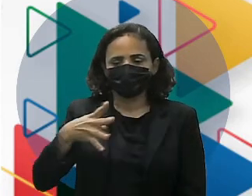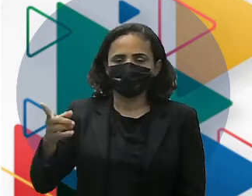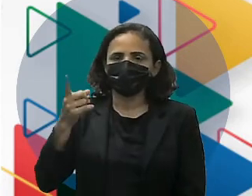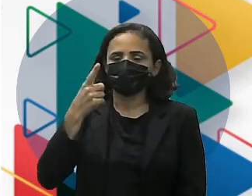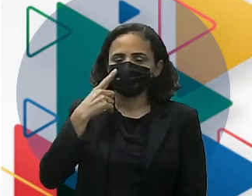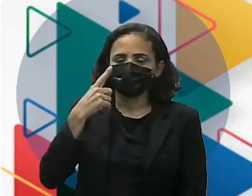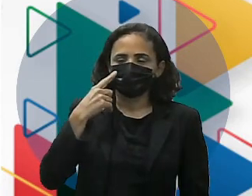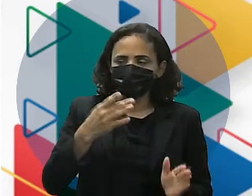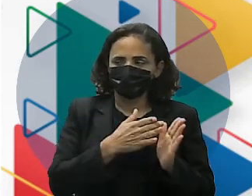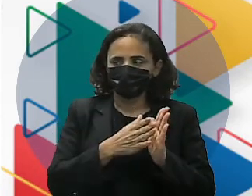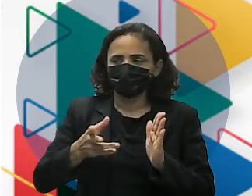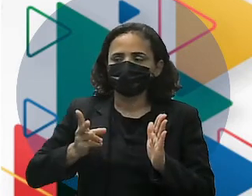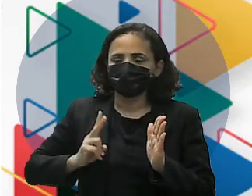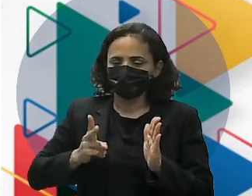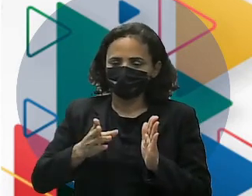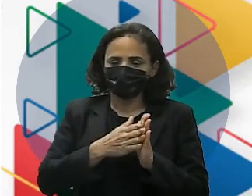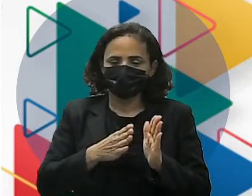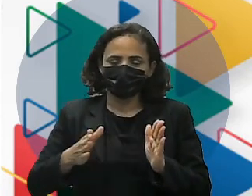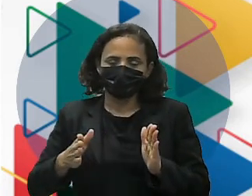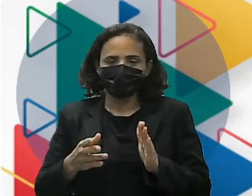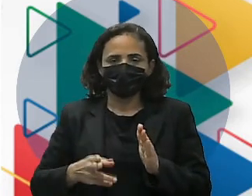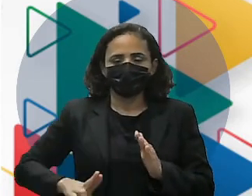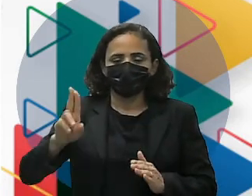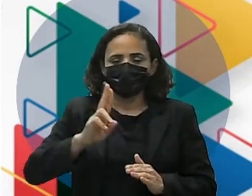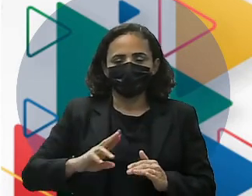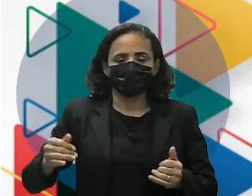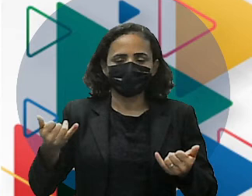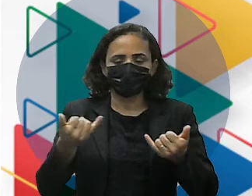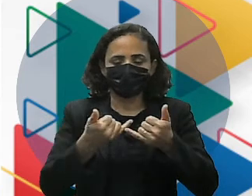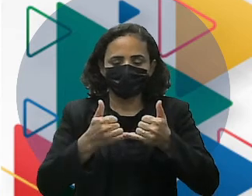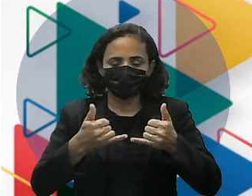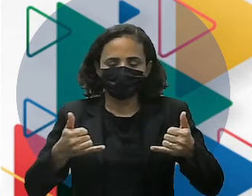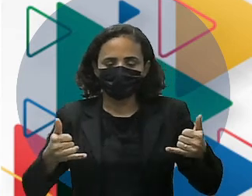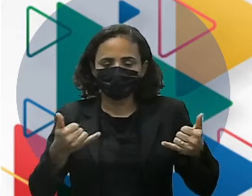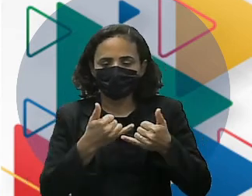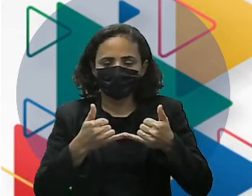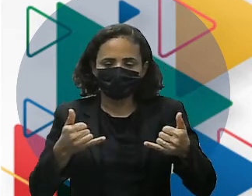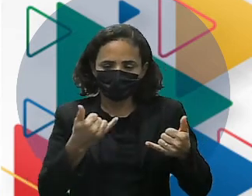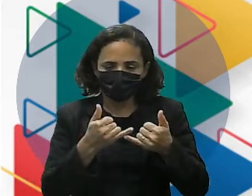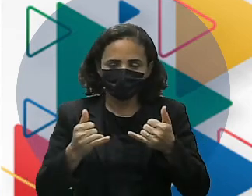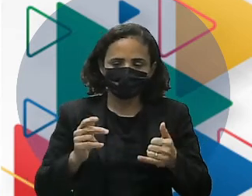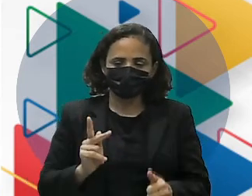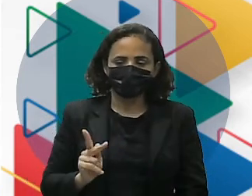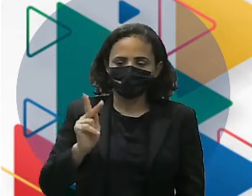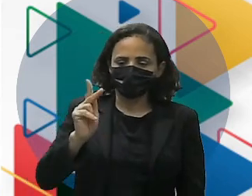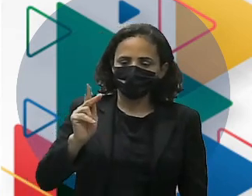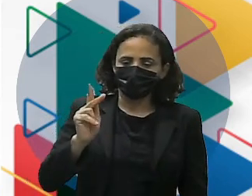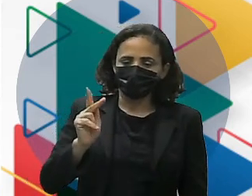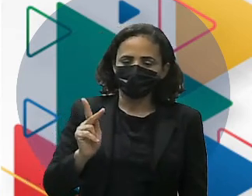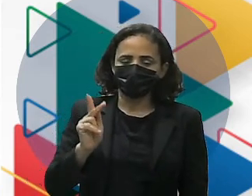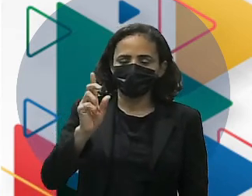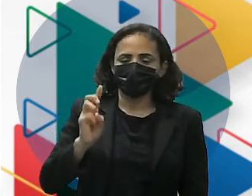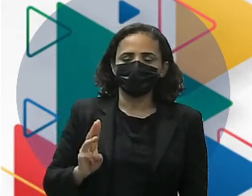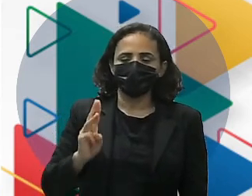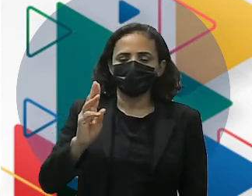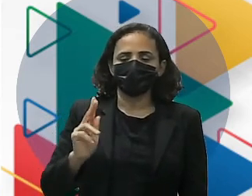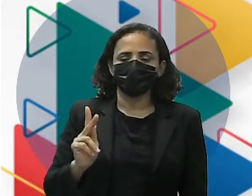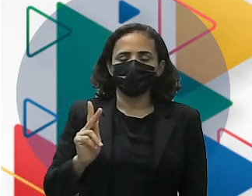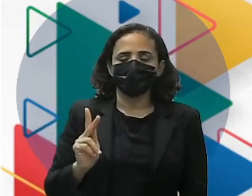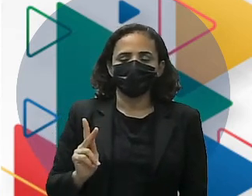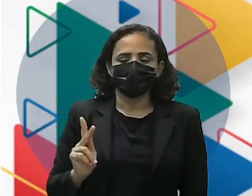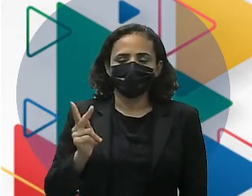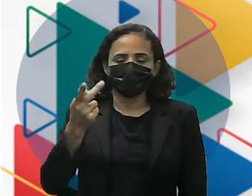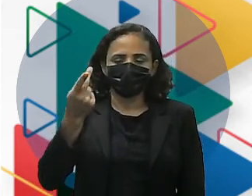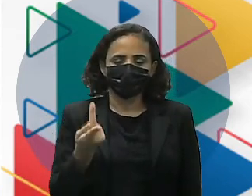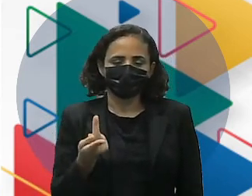representa o consumo de energia de uma residência em quilowatt-hora nos 6 primeiros meses de